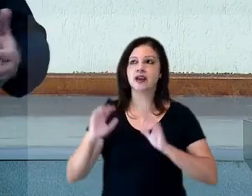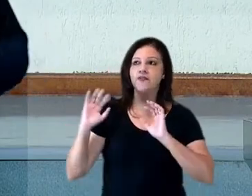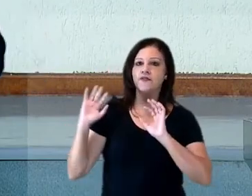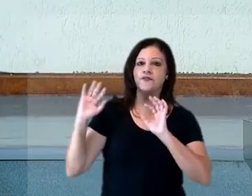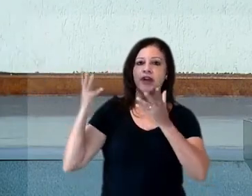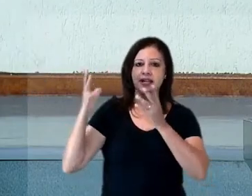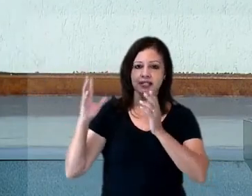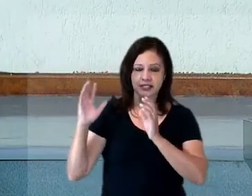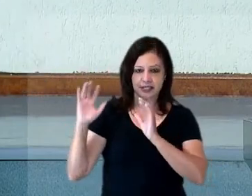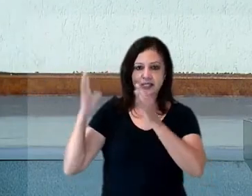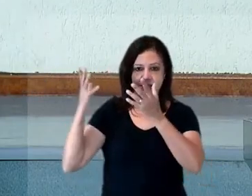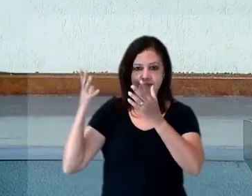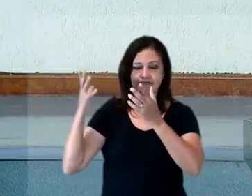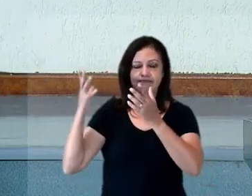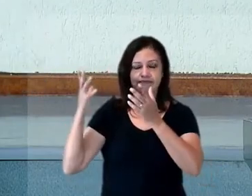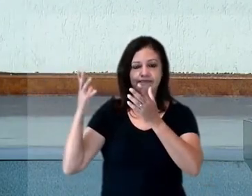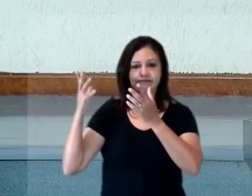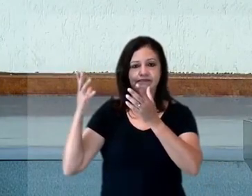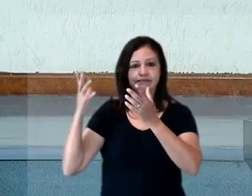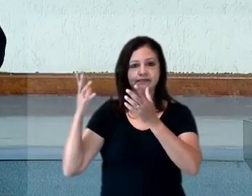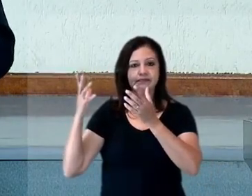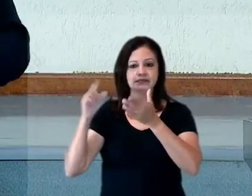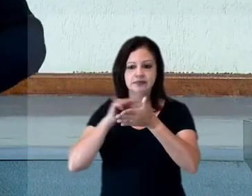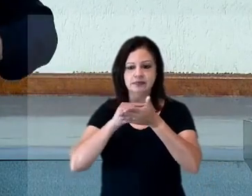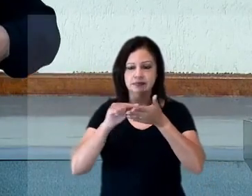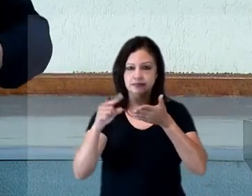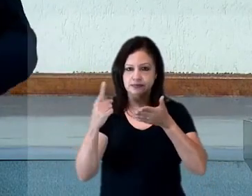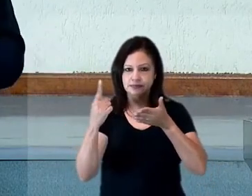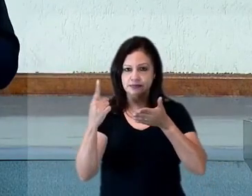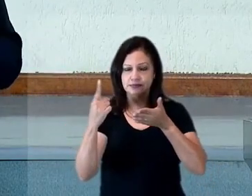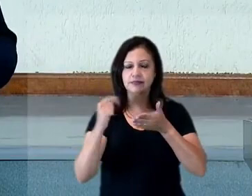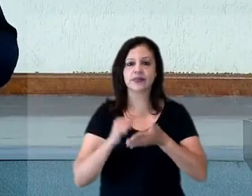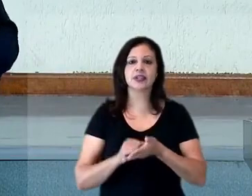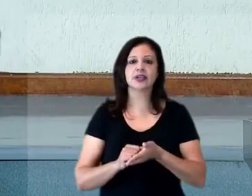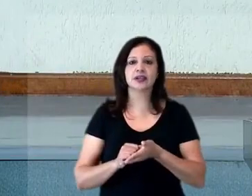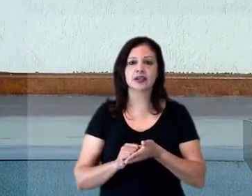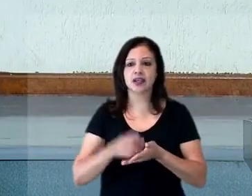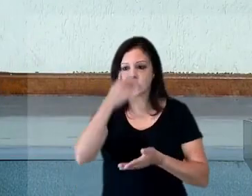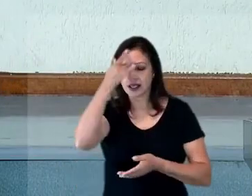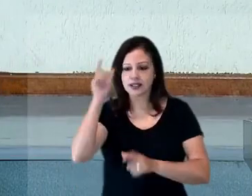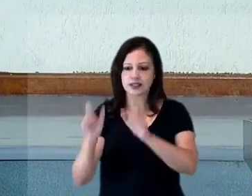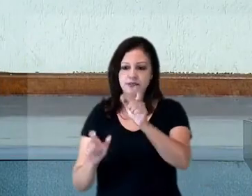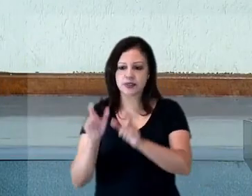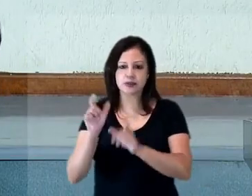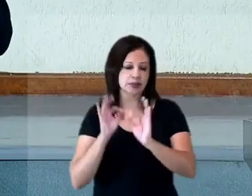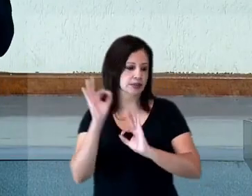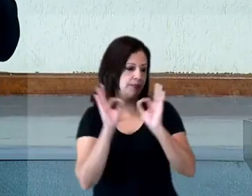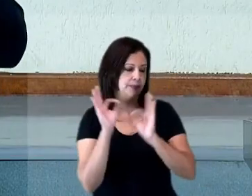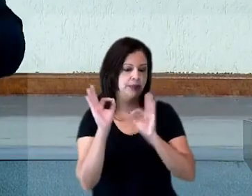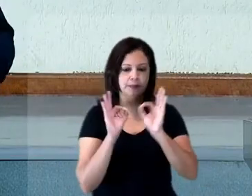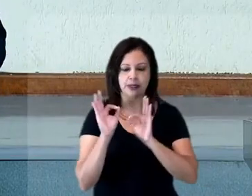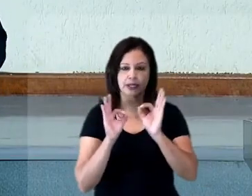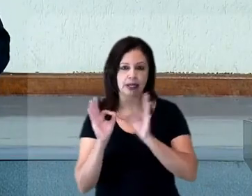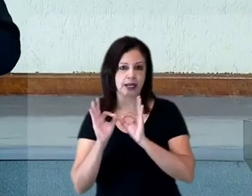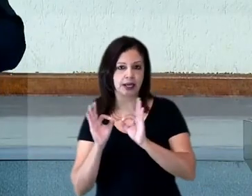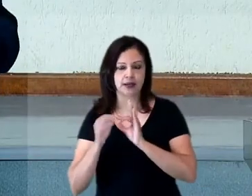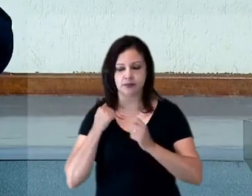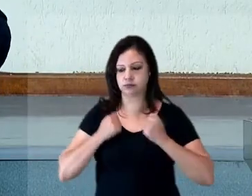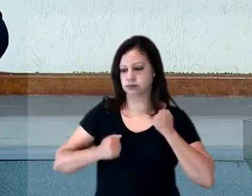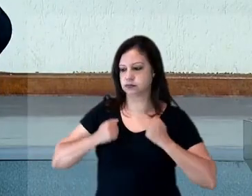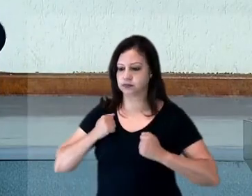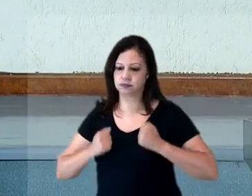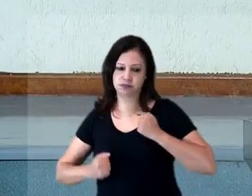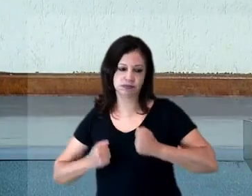como relatou no início do texto que eu li, no versículo 1, os homens se preparavam para ir para essa festa e se banhavam, né, e